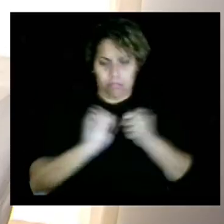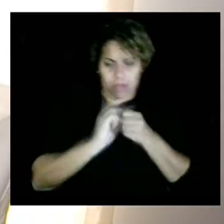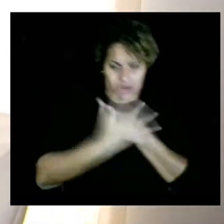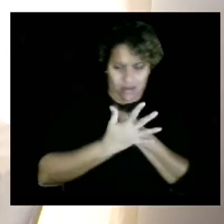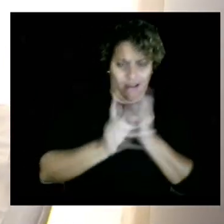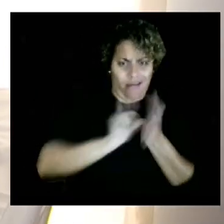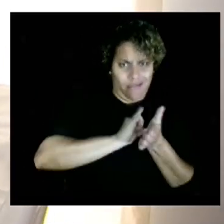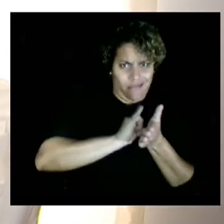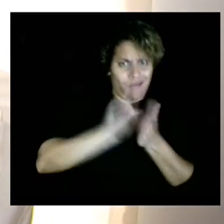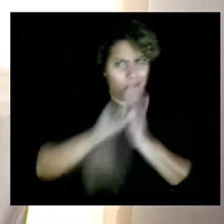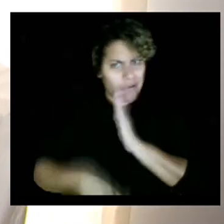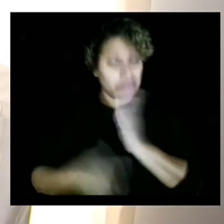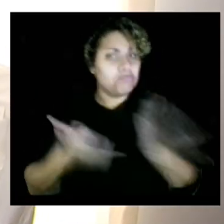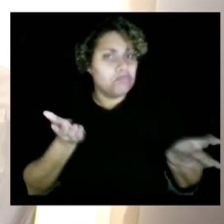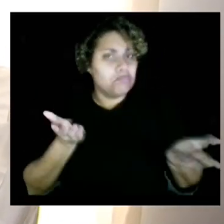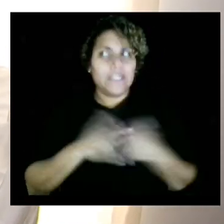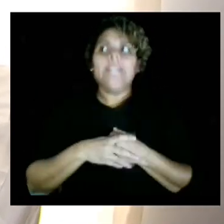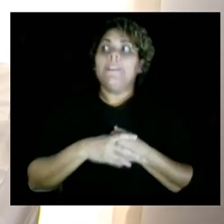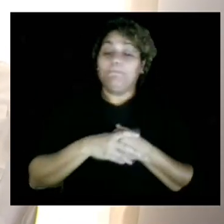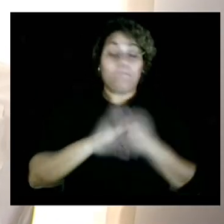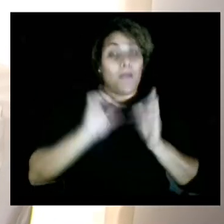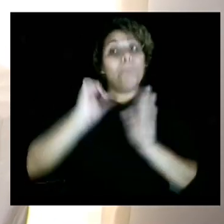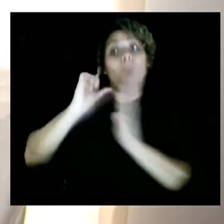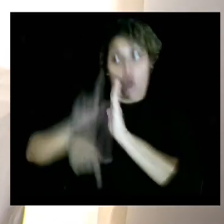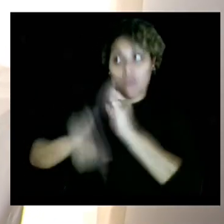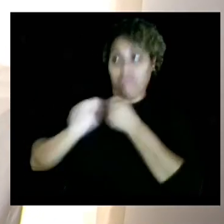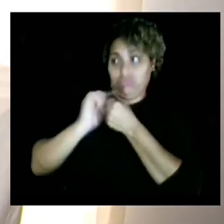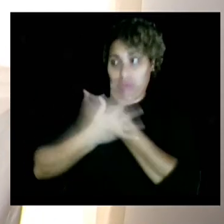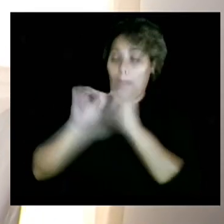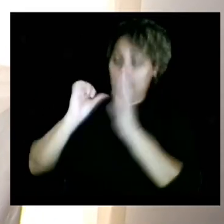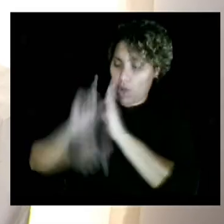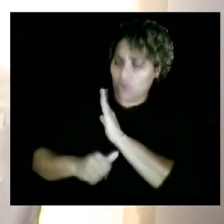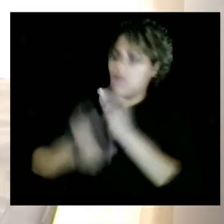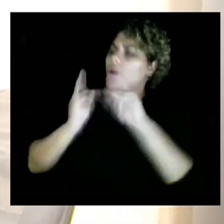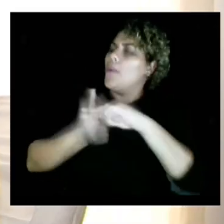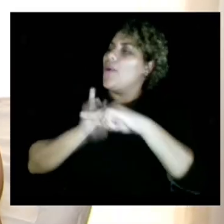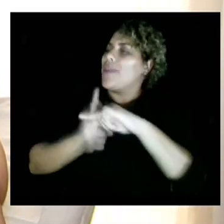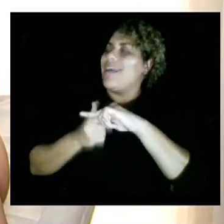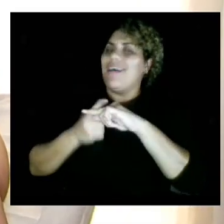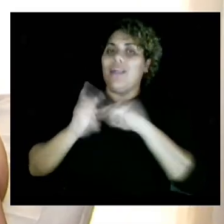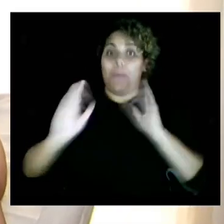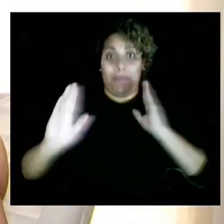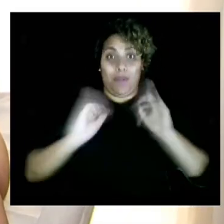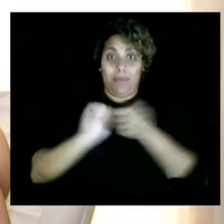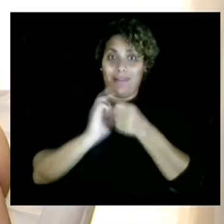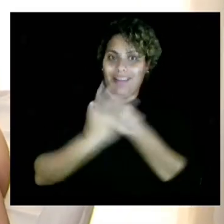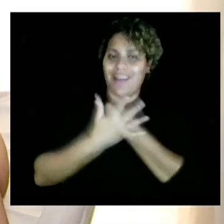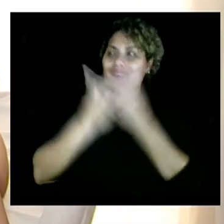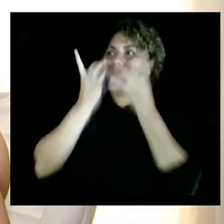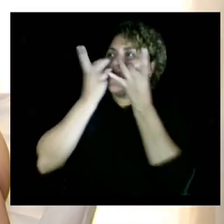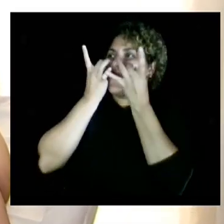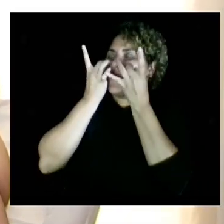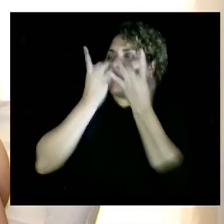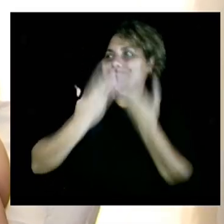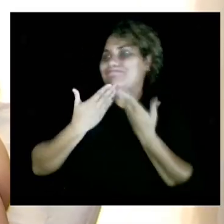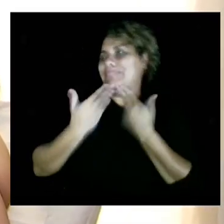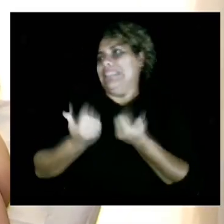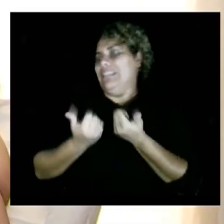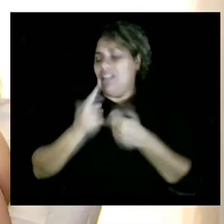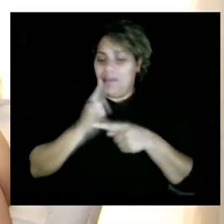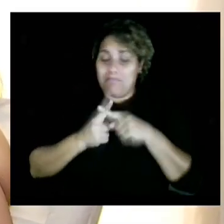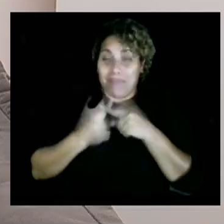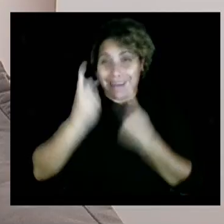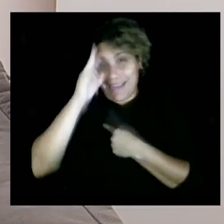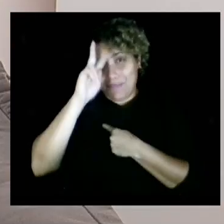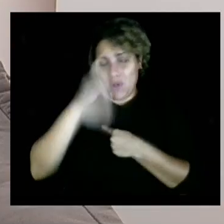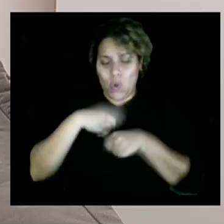eu tinha eu gosto muito do presencial, do físico mesmo, né? E eu era um pouco mais fechada na questão de cursos online.